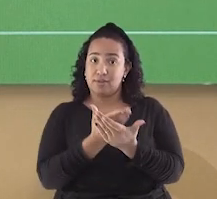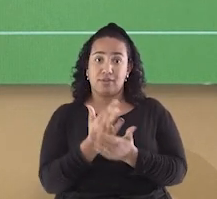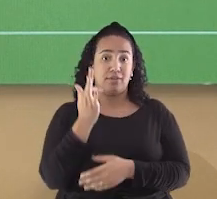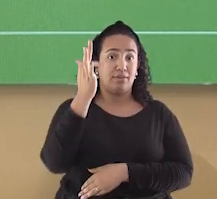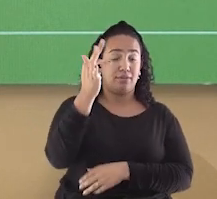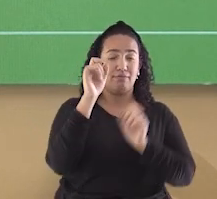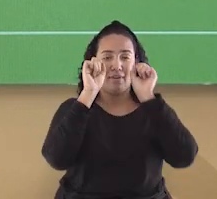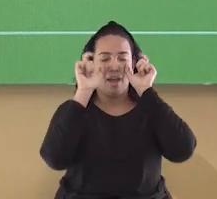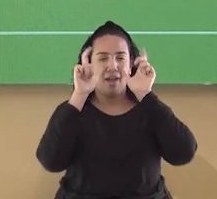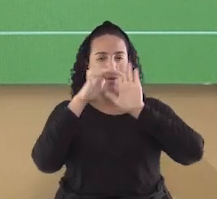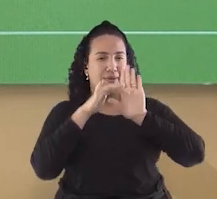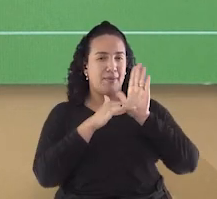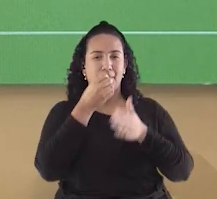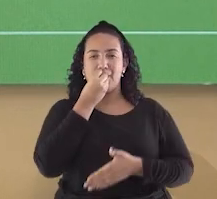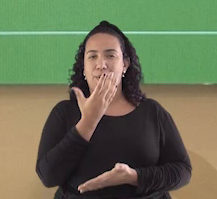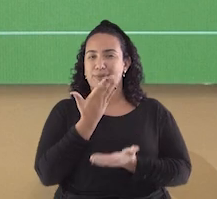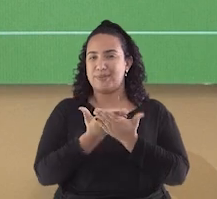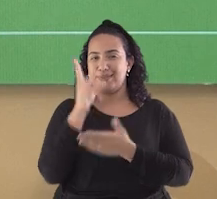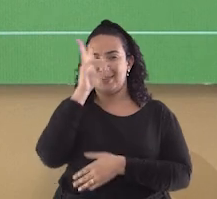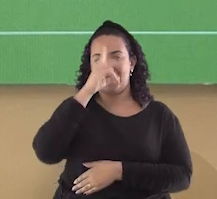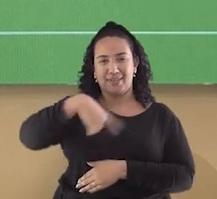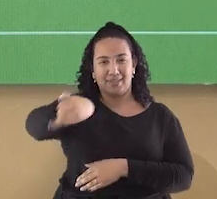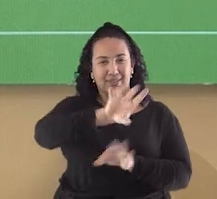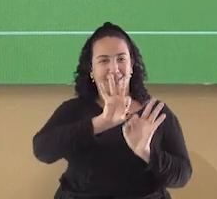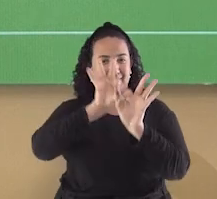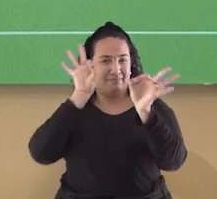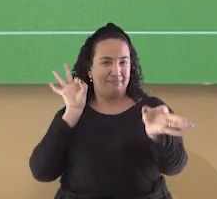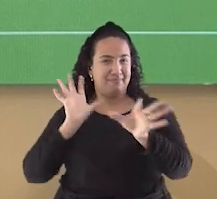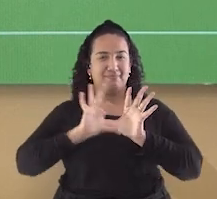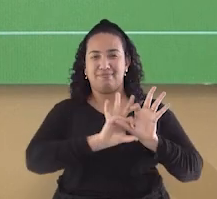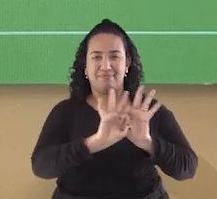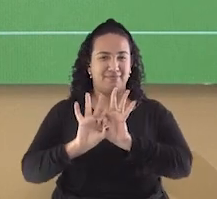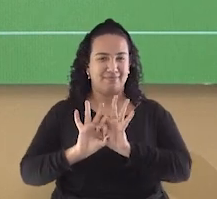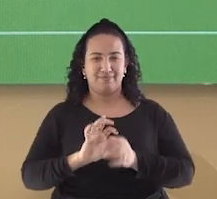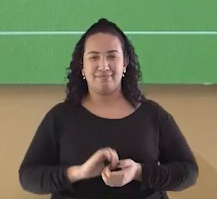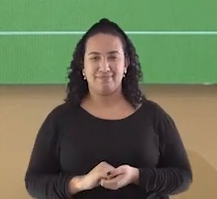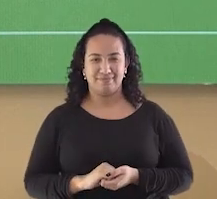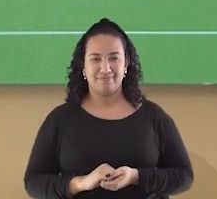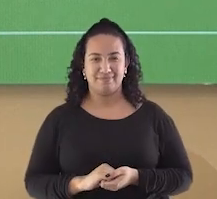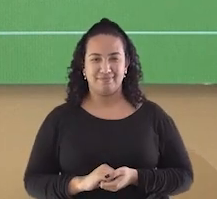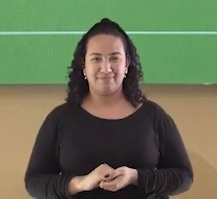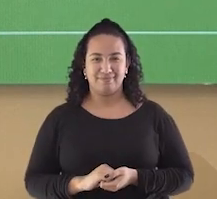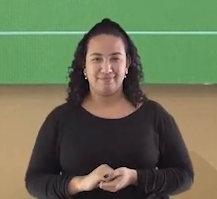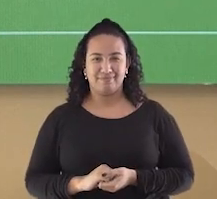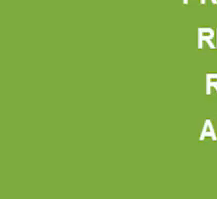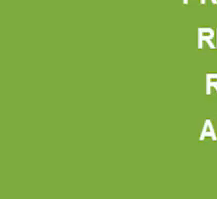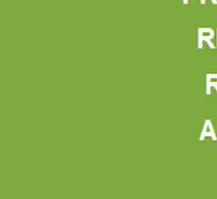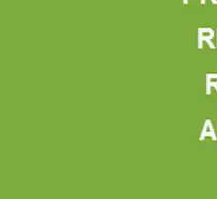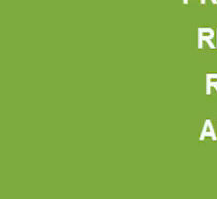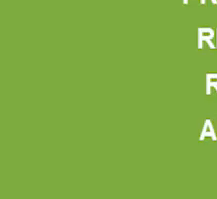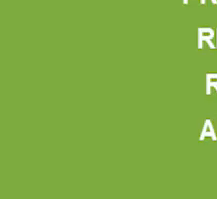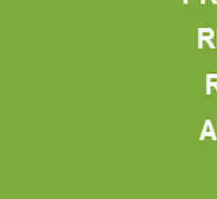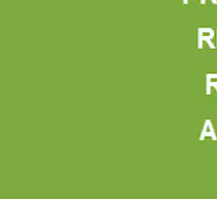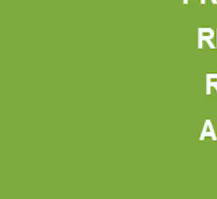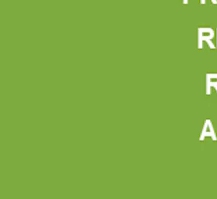aula. Fiquem de olho em nossa programação. Bons estudos e não se esqueçam, mesmo distantes, estamos juntos!